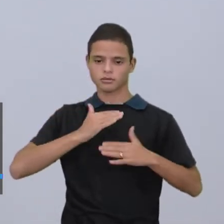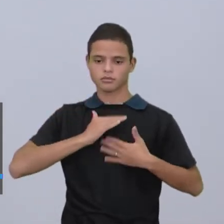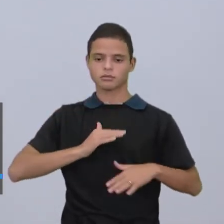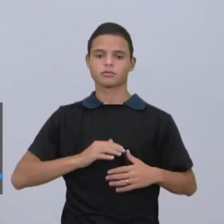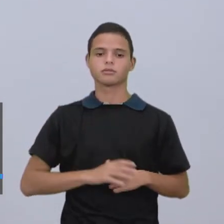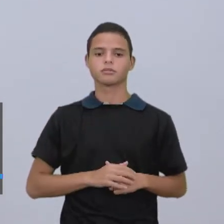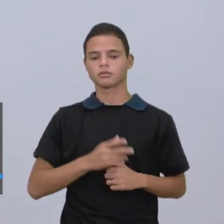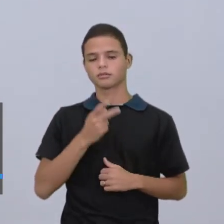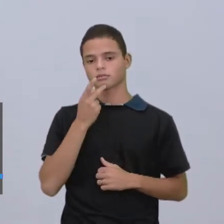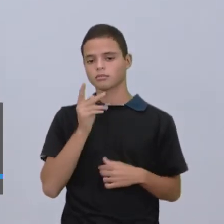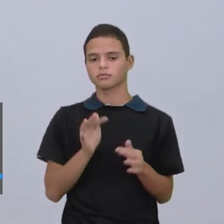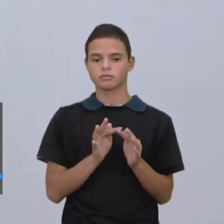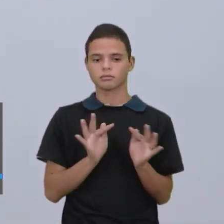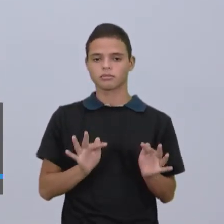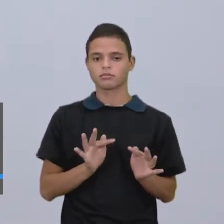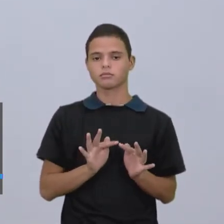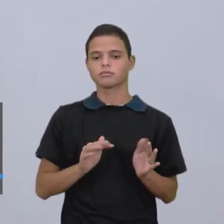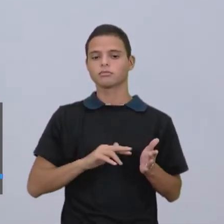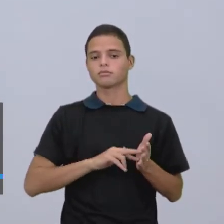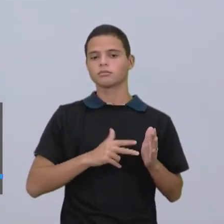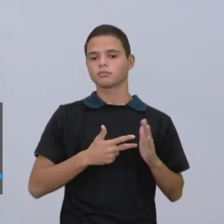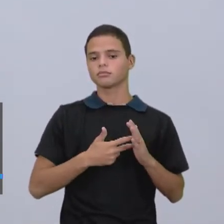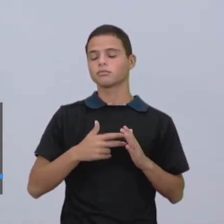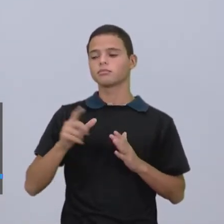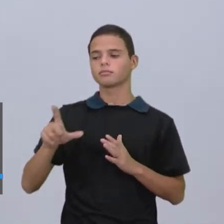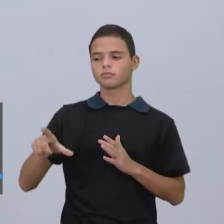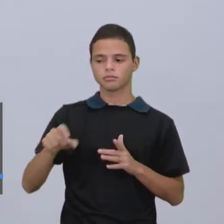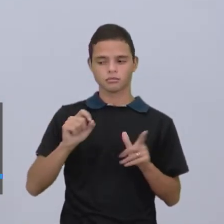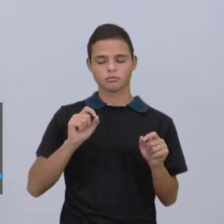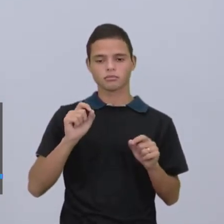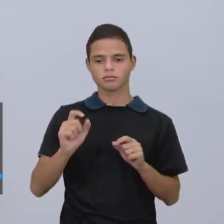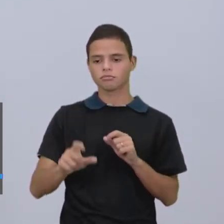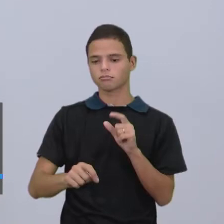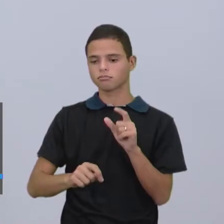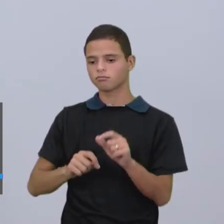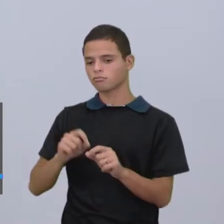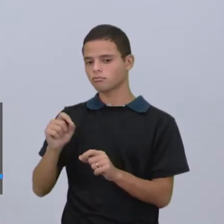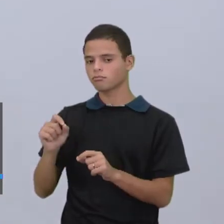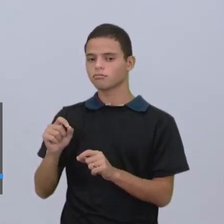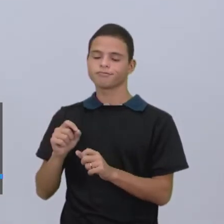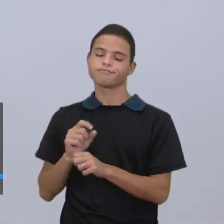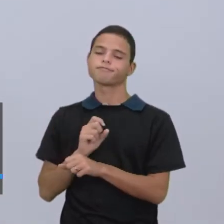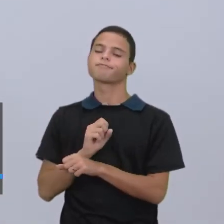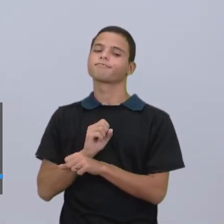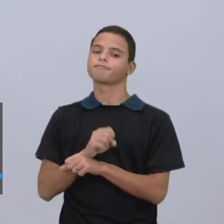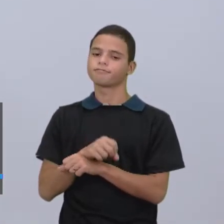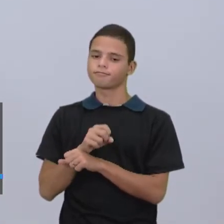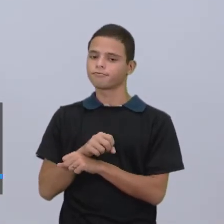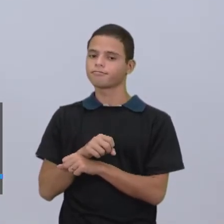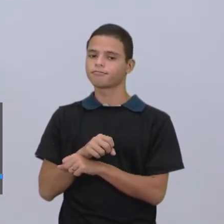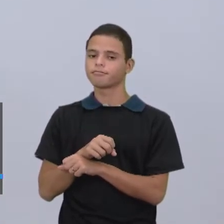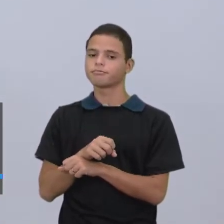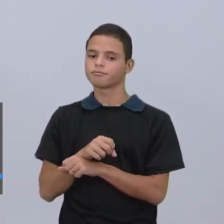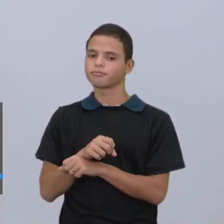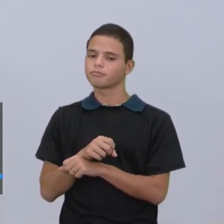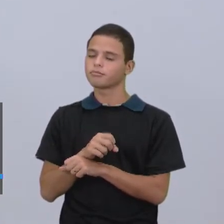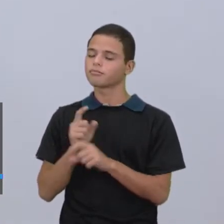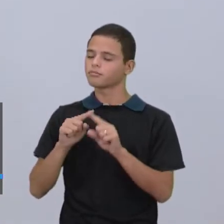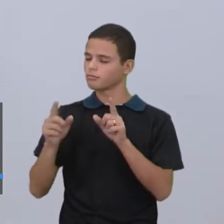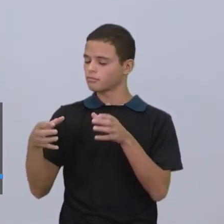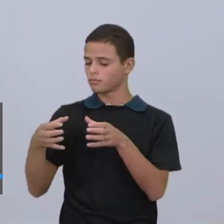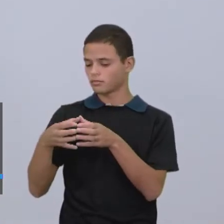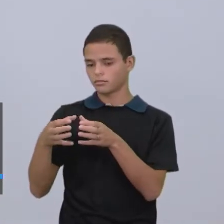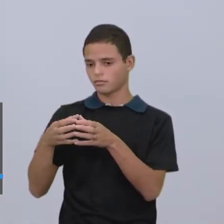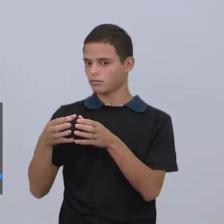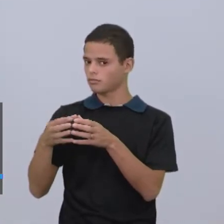amostragem casual simples, a gente está falando do quê? Sortear, escolher aleatoriamente, ir lá e pegar as pessoas aleatoriamente, mas que estão dentro daquele